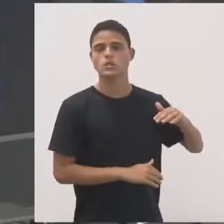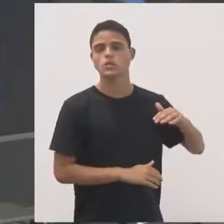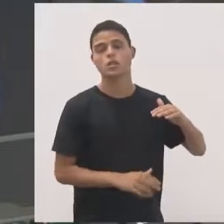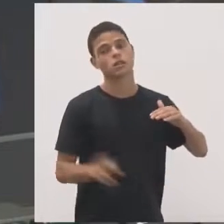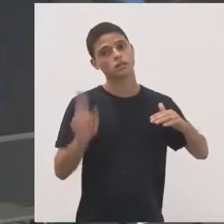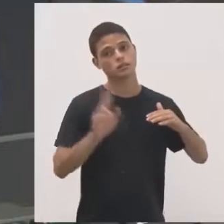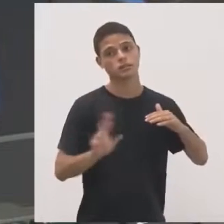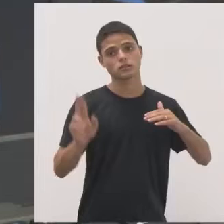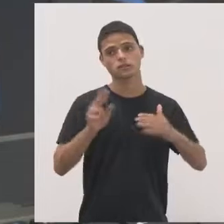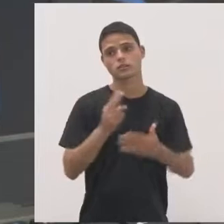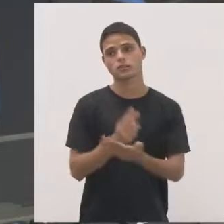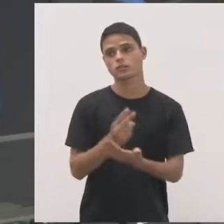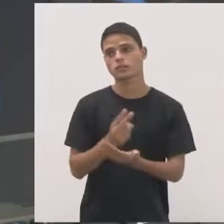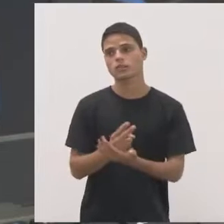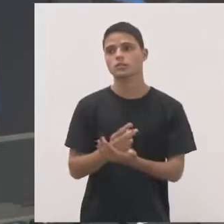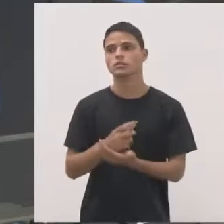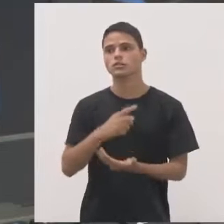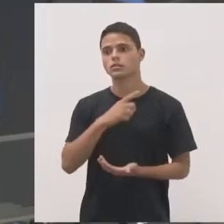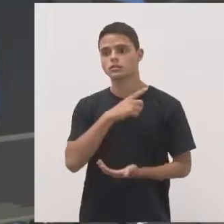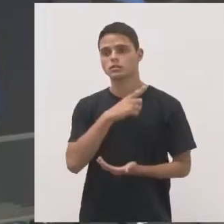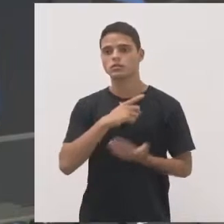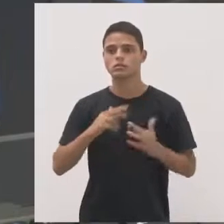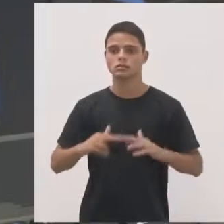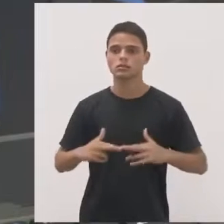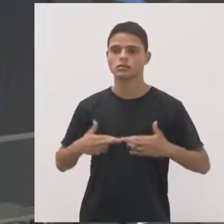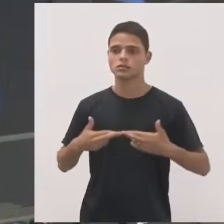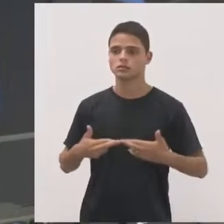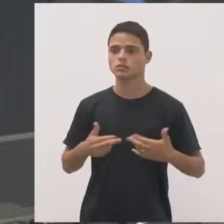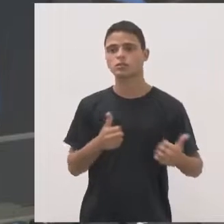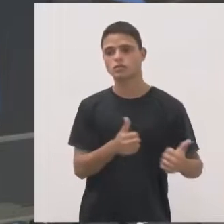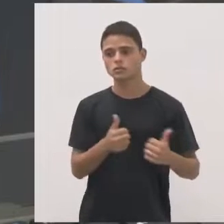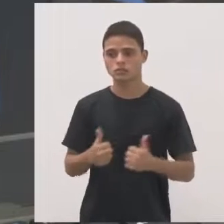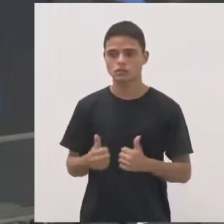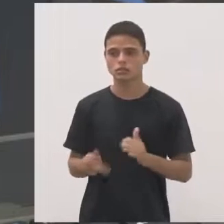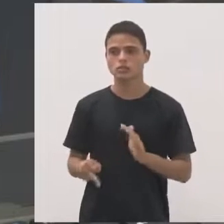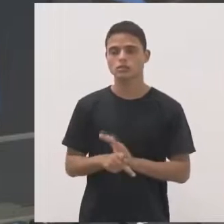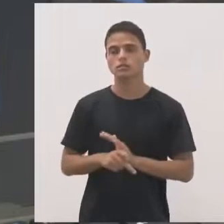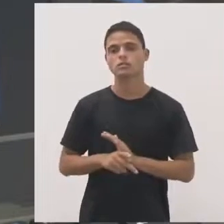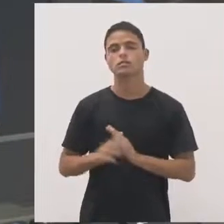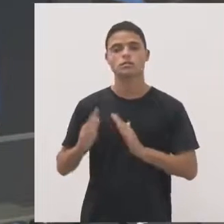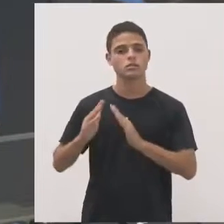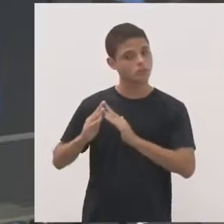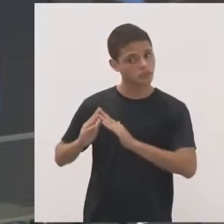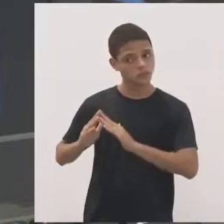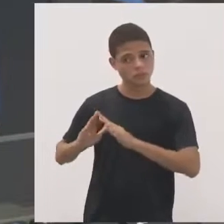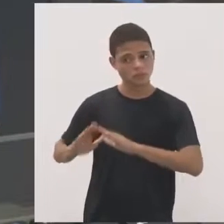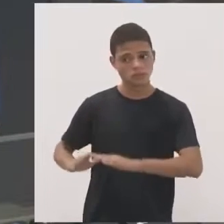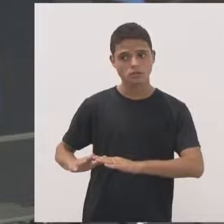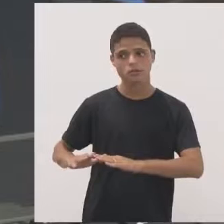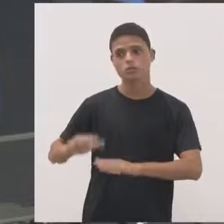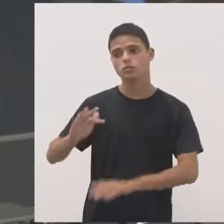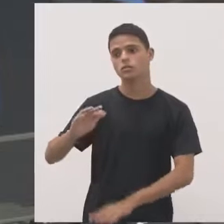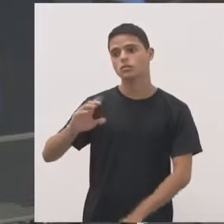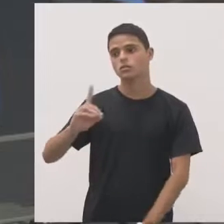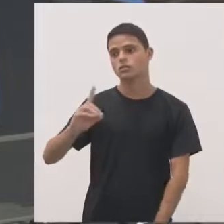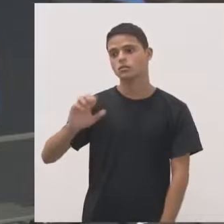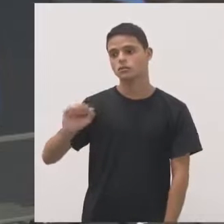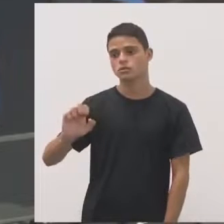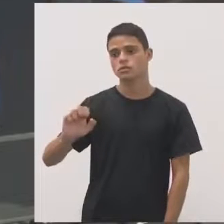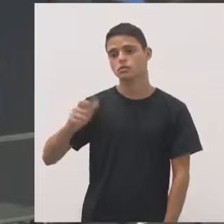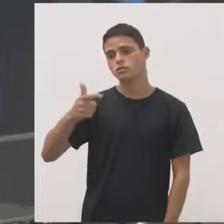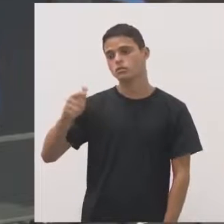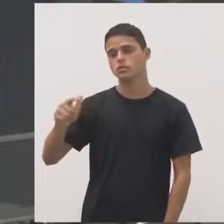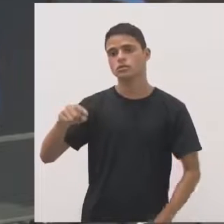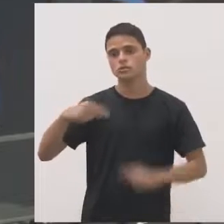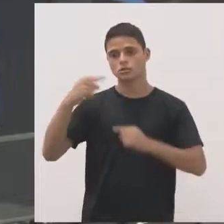estão usando sempre, porque eu tenho indo lá, eles estão com uma rede ainda caseira, não é uma rede, né, da FDE, mas em breve vai estar em